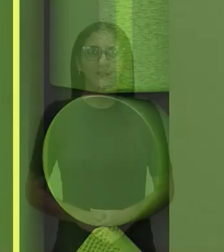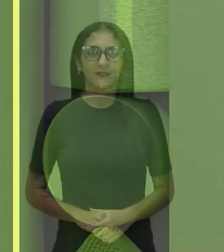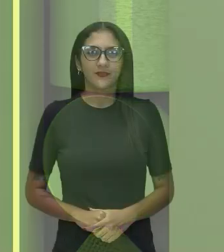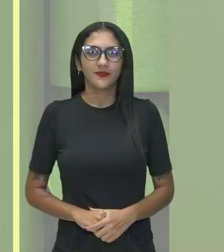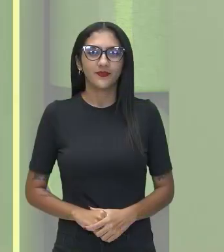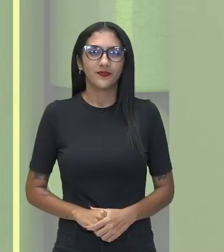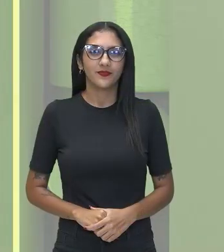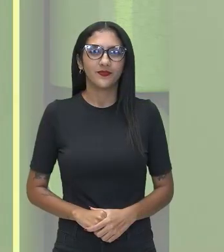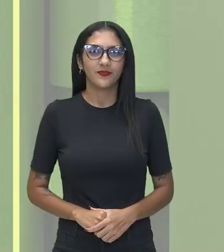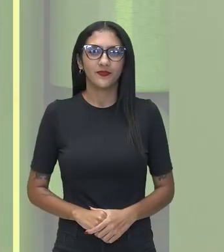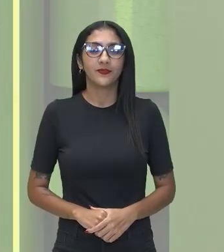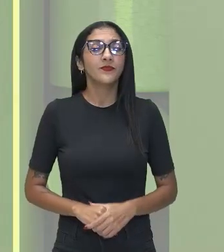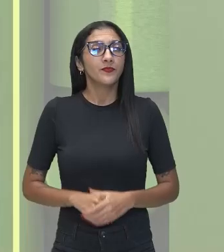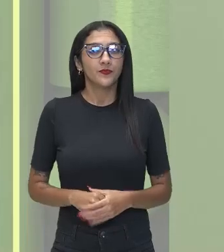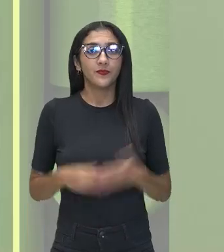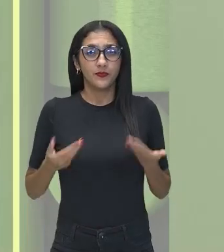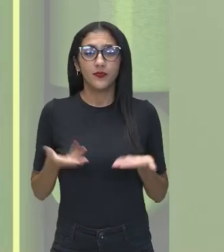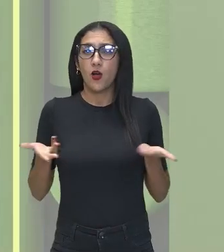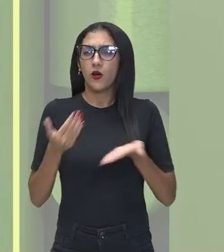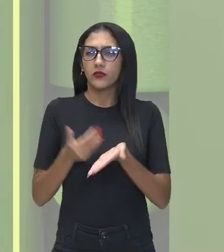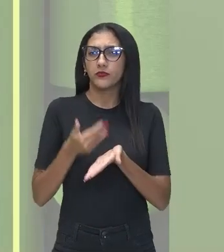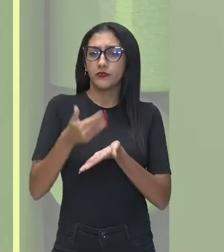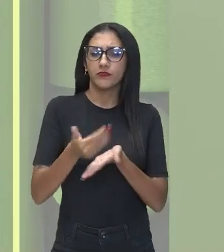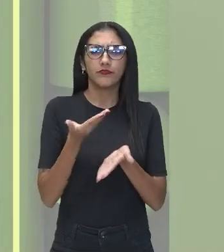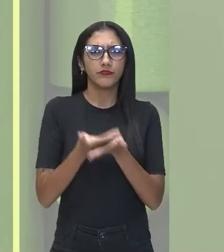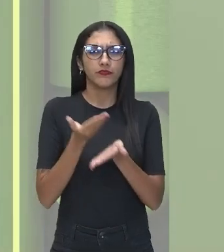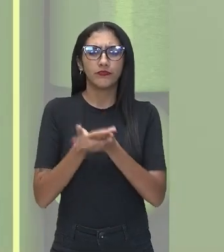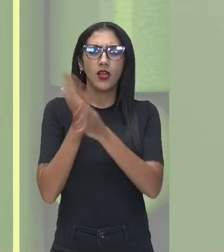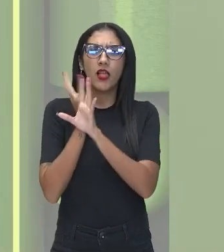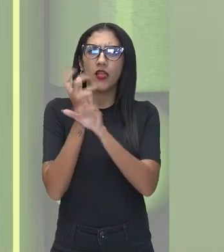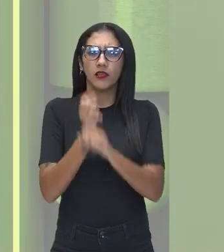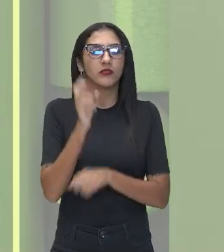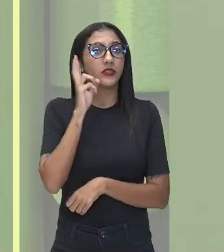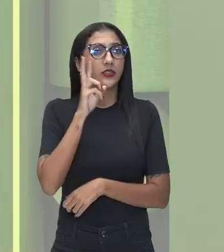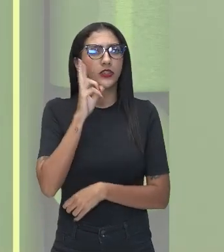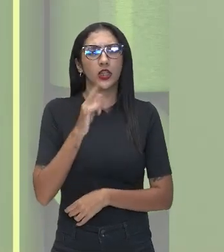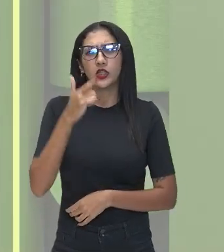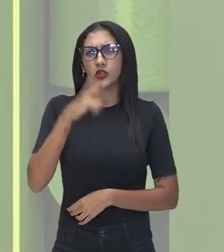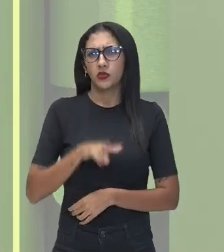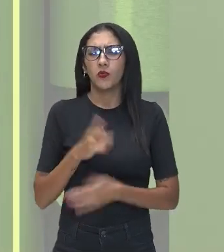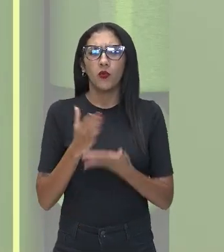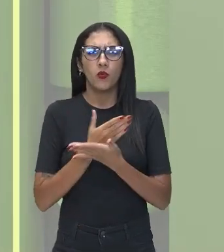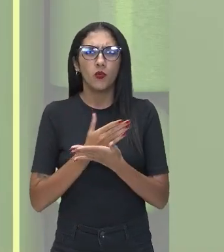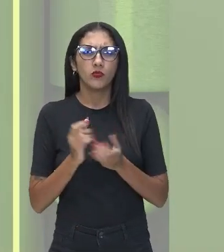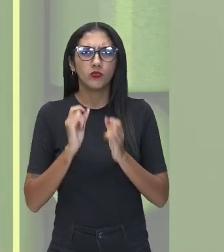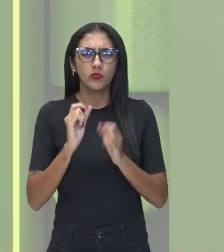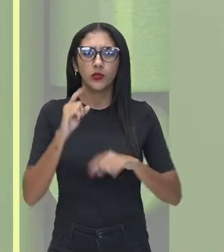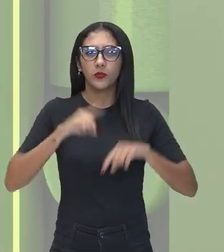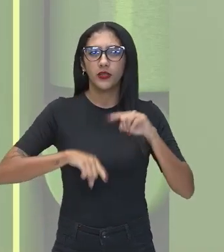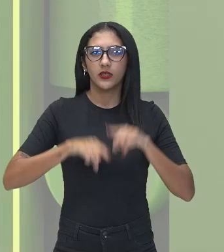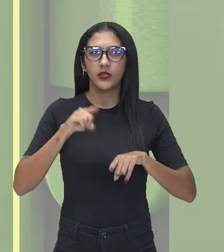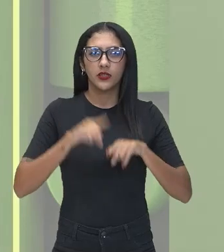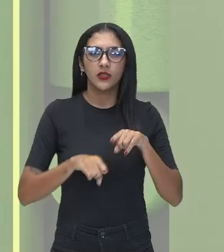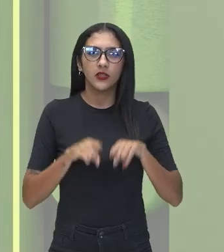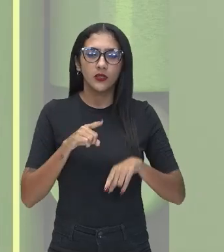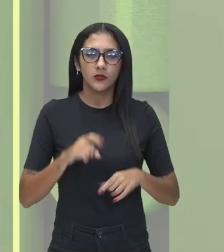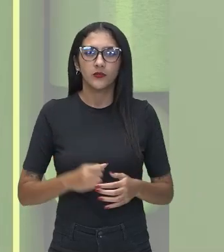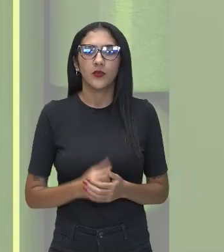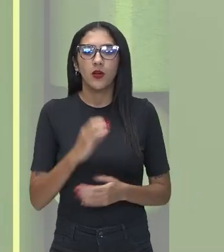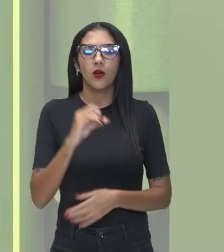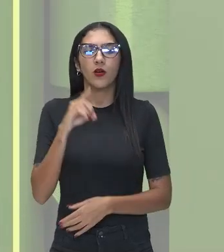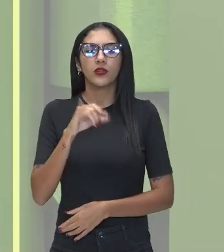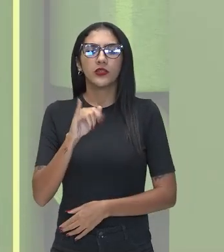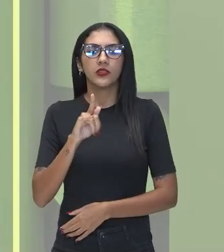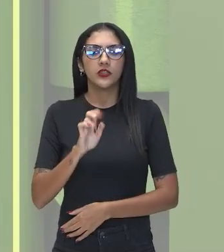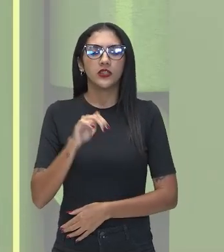Muito bem, então nós vamos começar a nossa revisão revendo aqui os compostos oxigenados, principalmente aqueles que